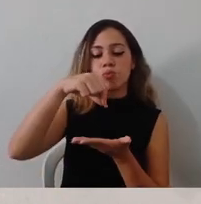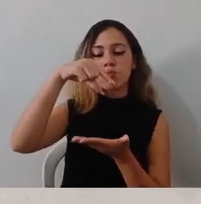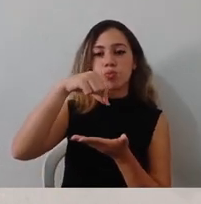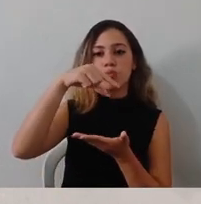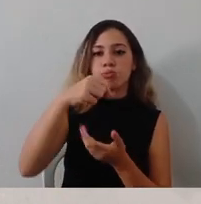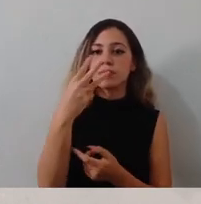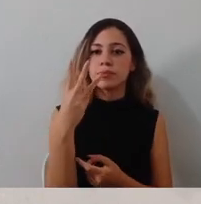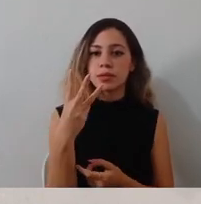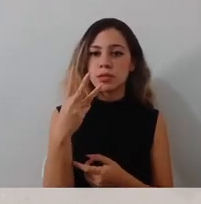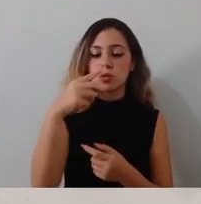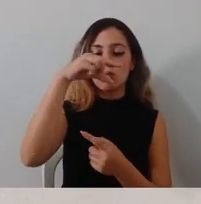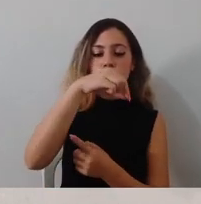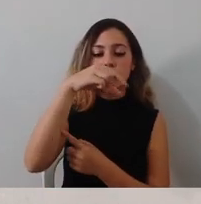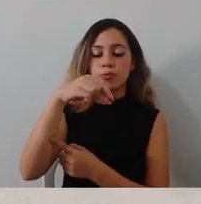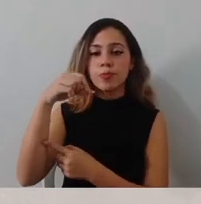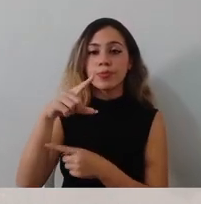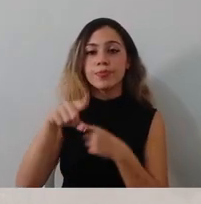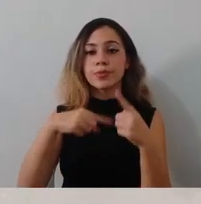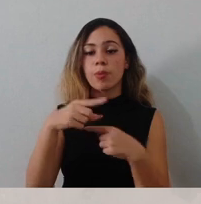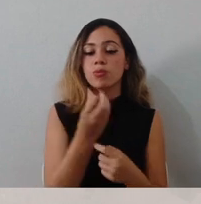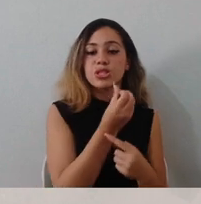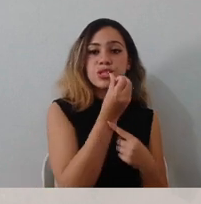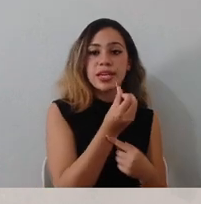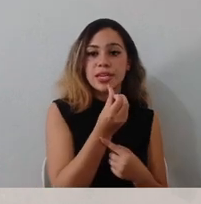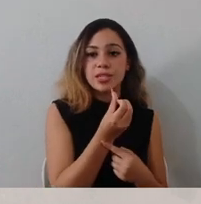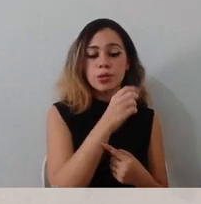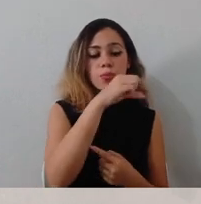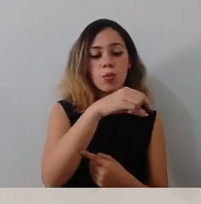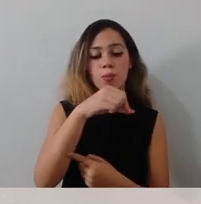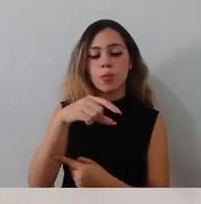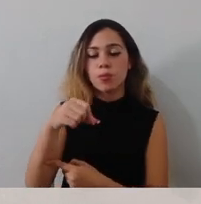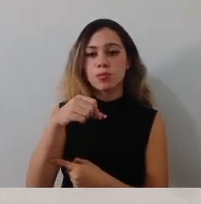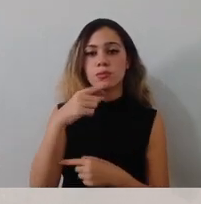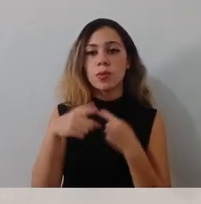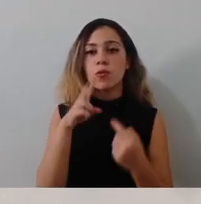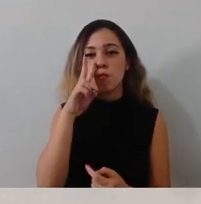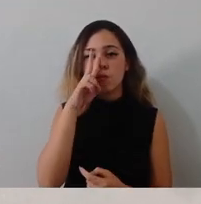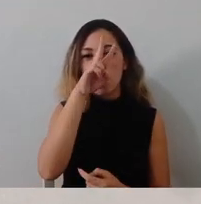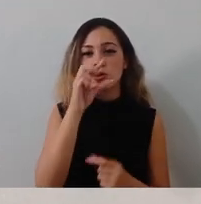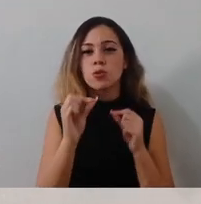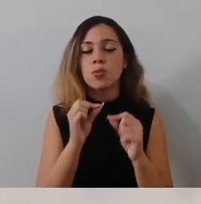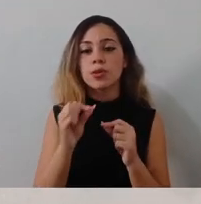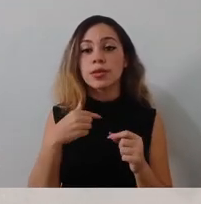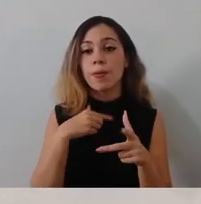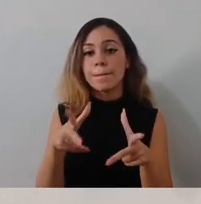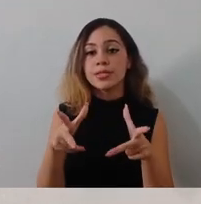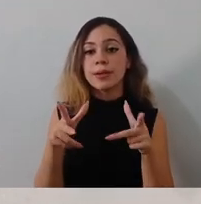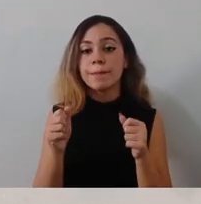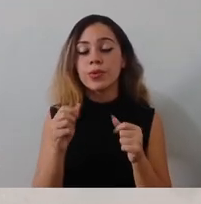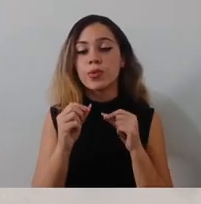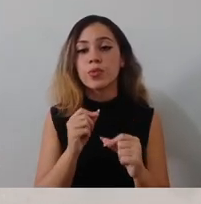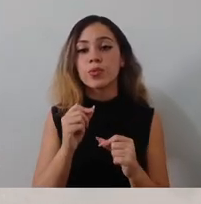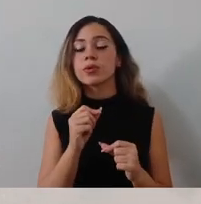3 gotinhas. Começou com 3, depois foi para 6. Foram aumentando as miligramas. E o canabidiol, eu